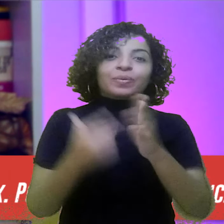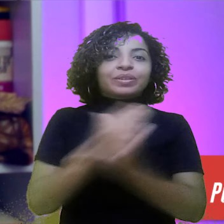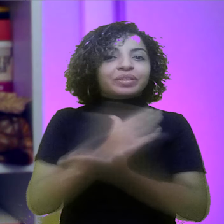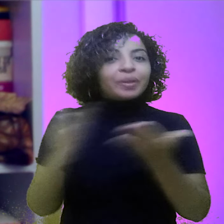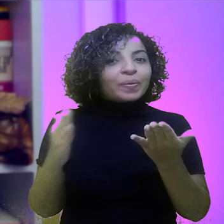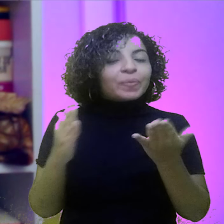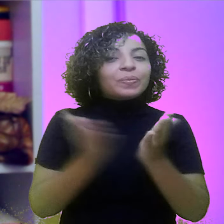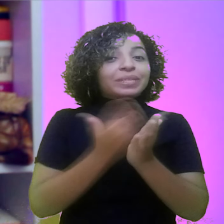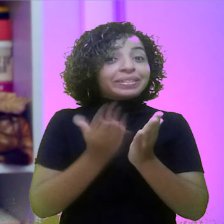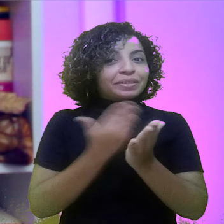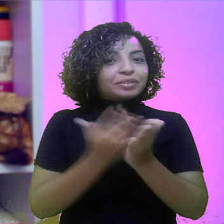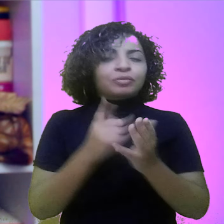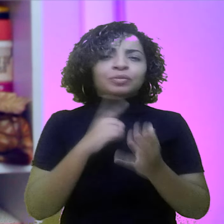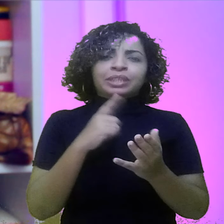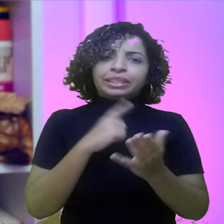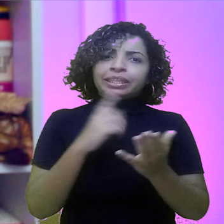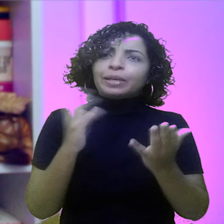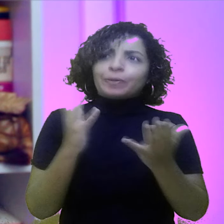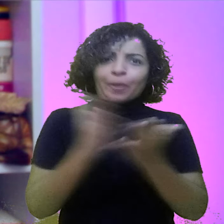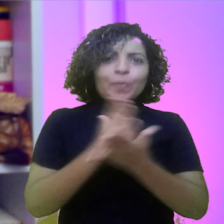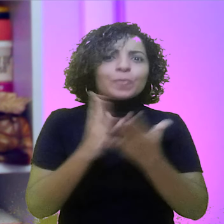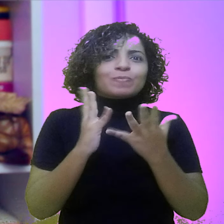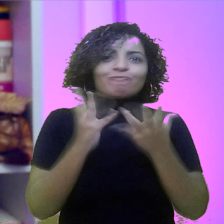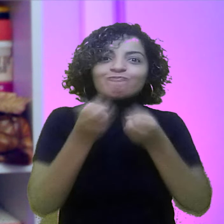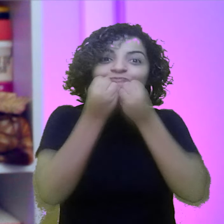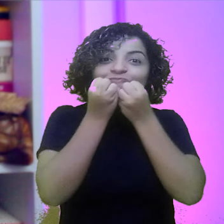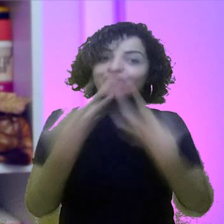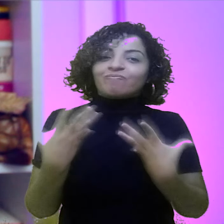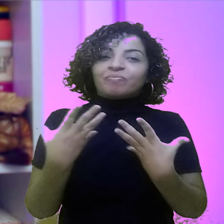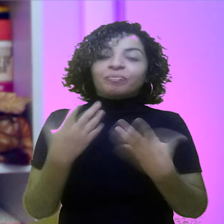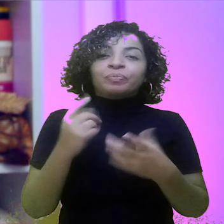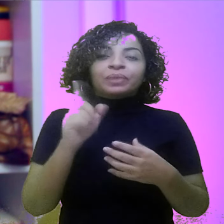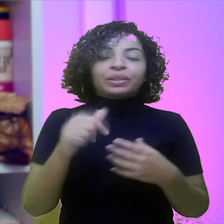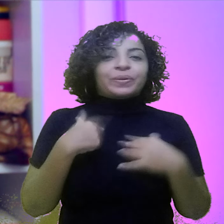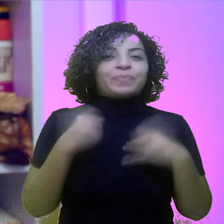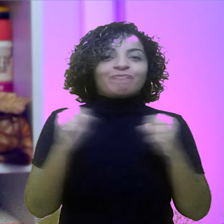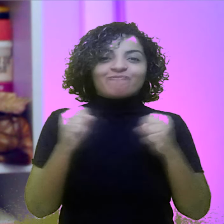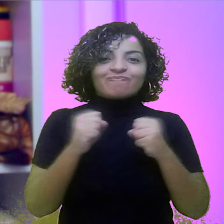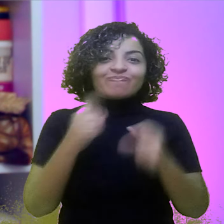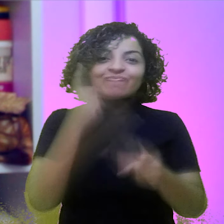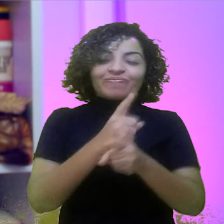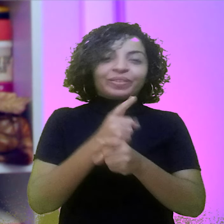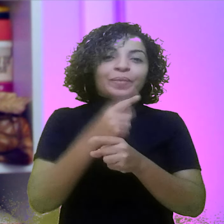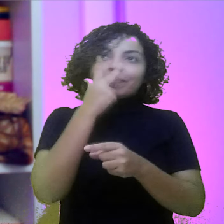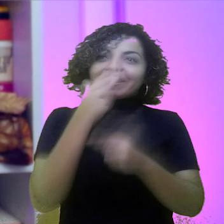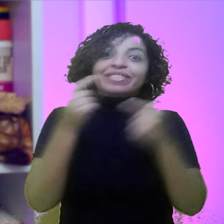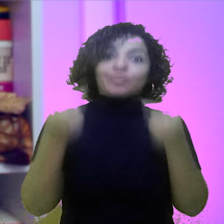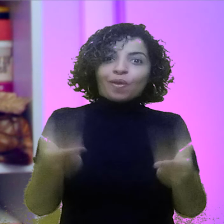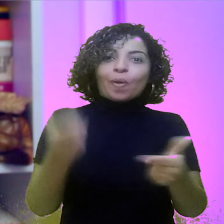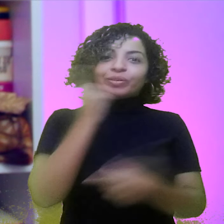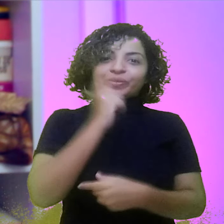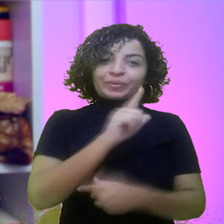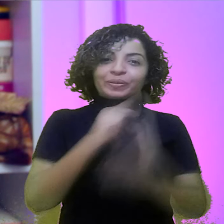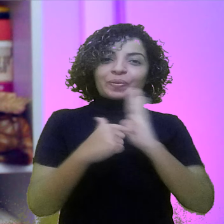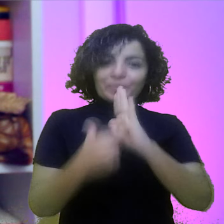dessas obras. Tem umas maravilhas aqui que eu adorei assim ter encontrado, foi um lance de sorte, e eu vou